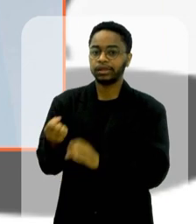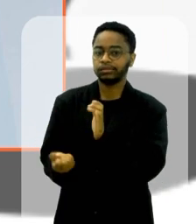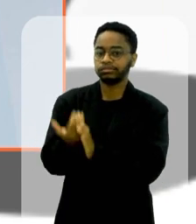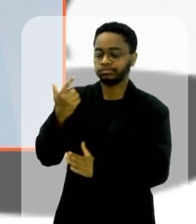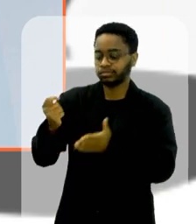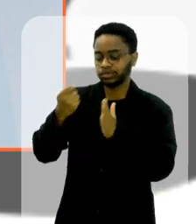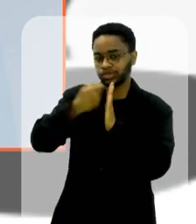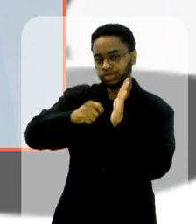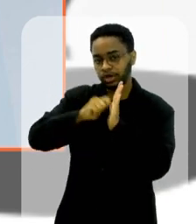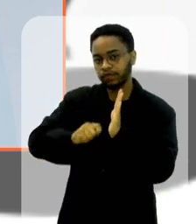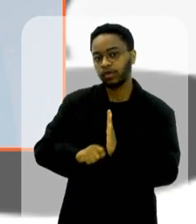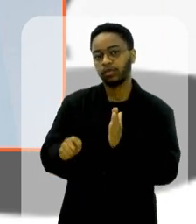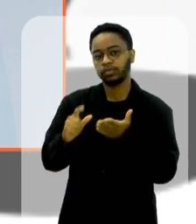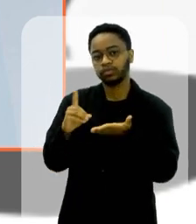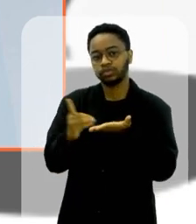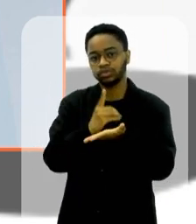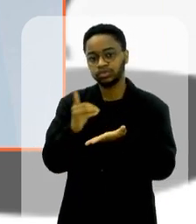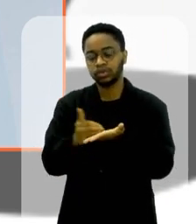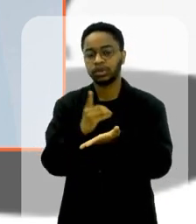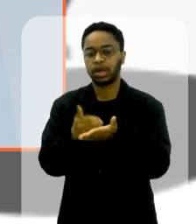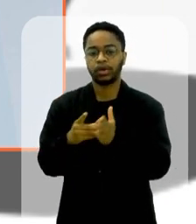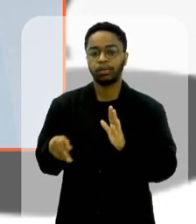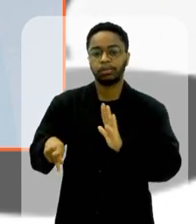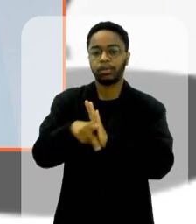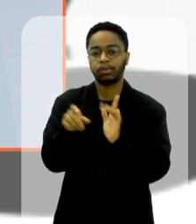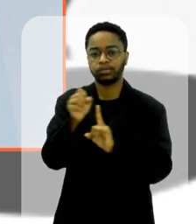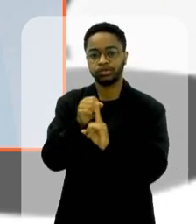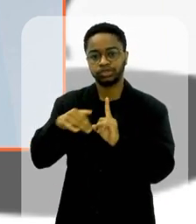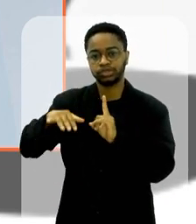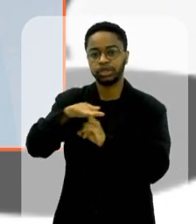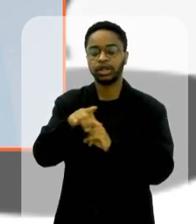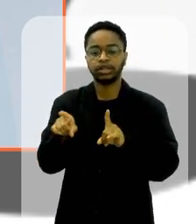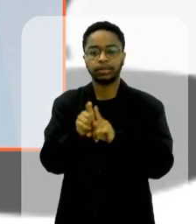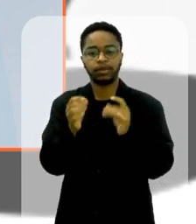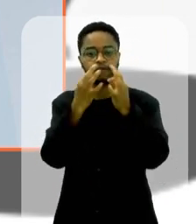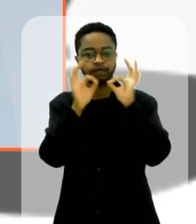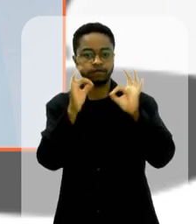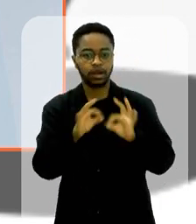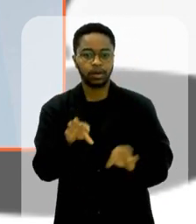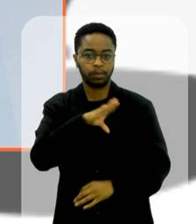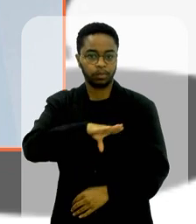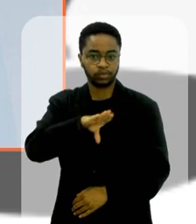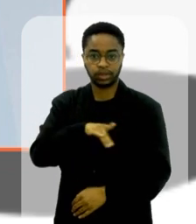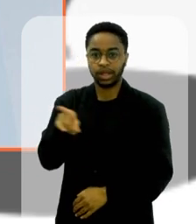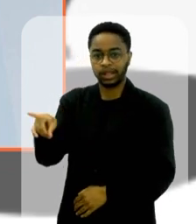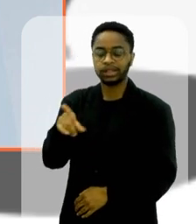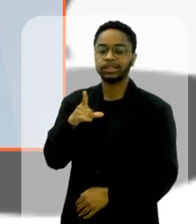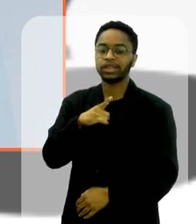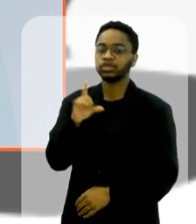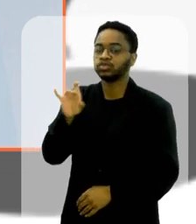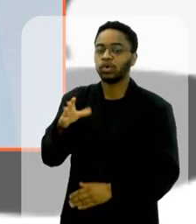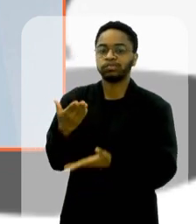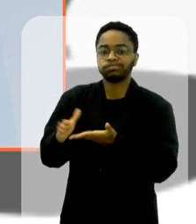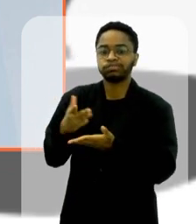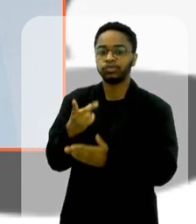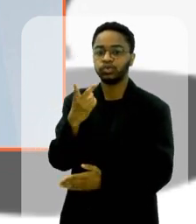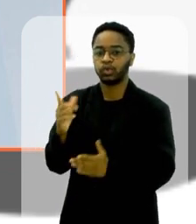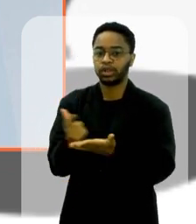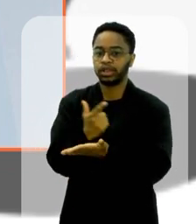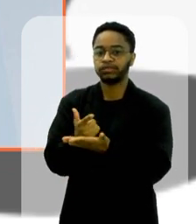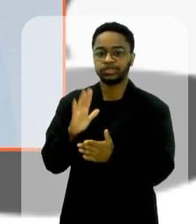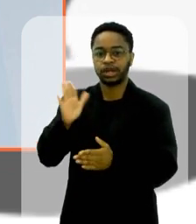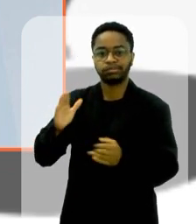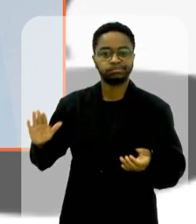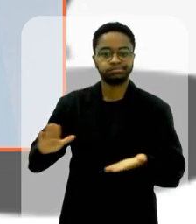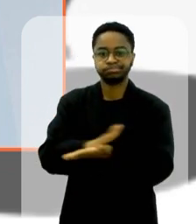que é, aliás, o autor desse dicionário de gírias e expressões em português, que ele só tem dois exemplares e está